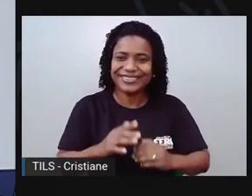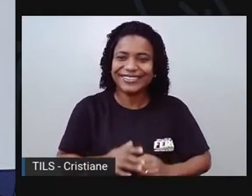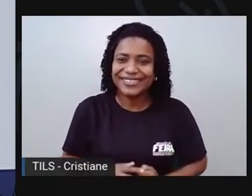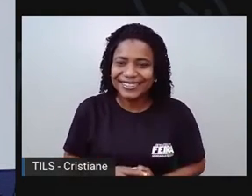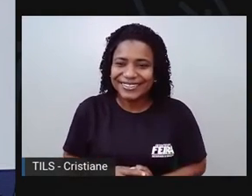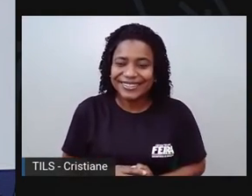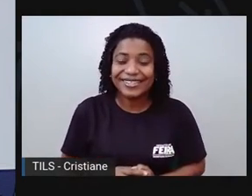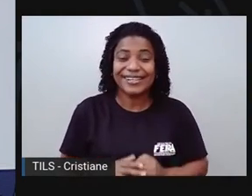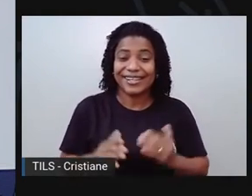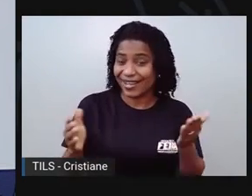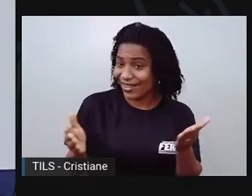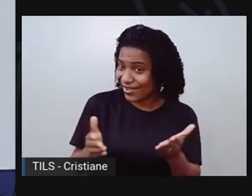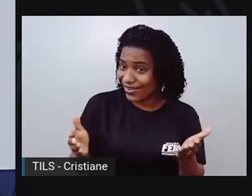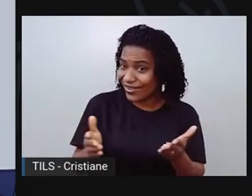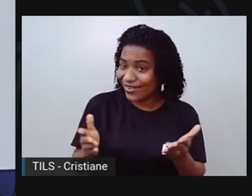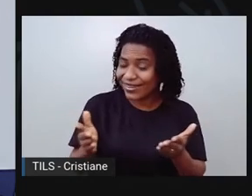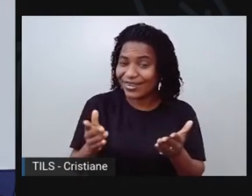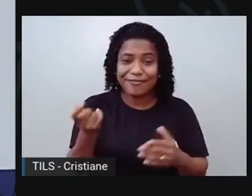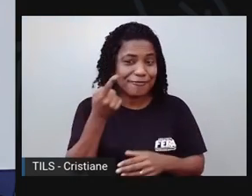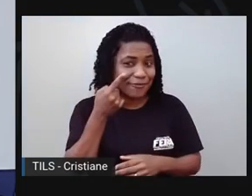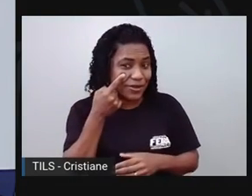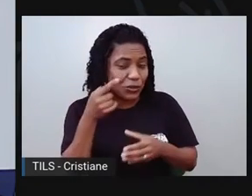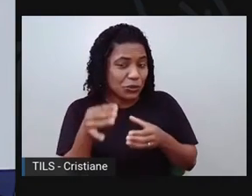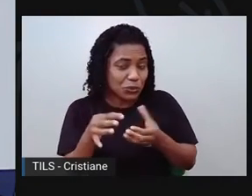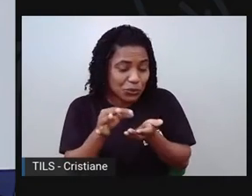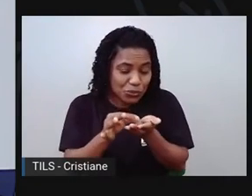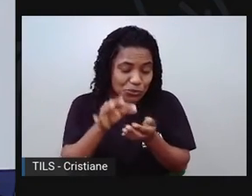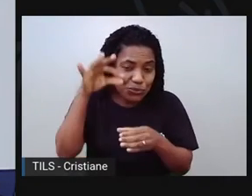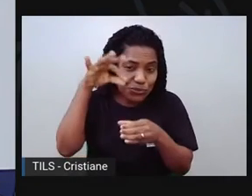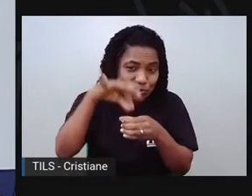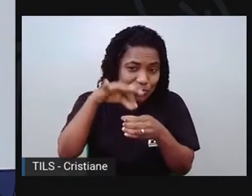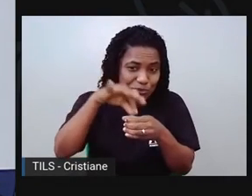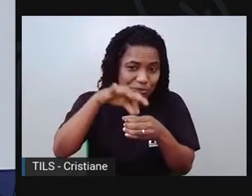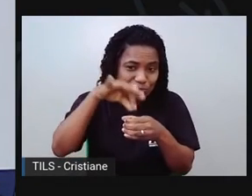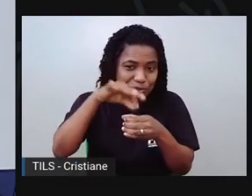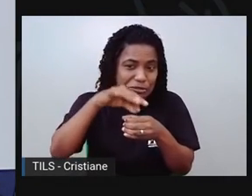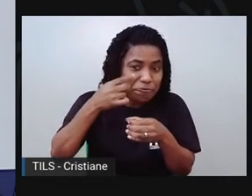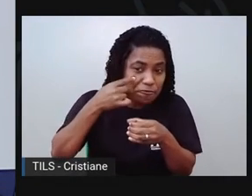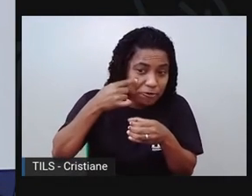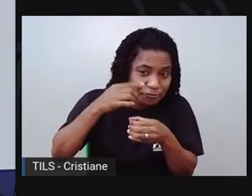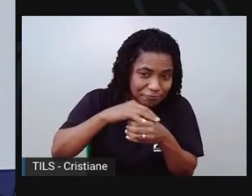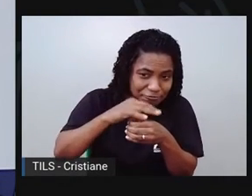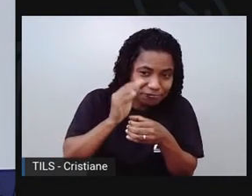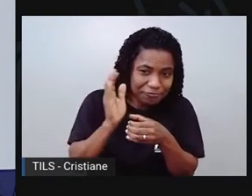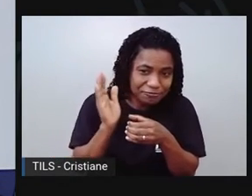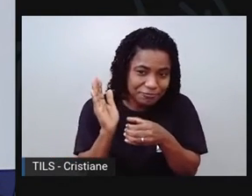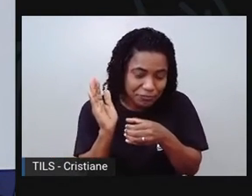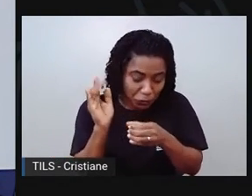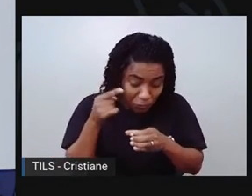agora descobrir como que ficou o chá? Eu vou destampar.